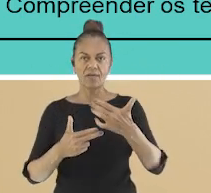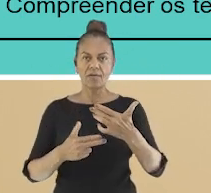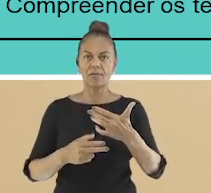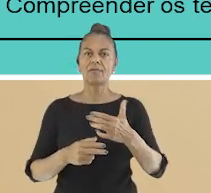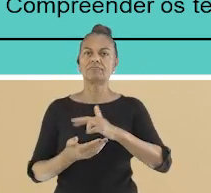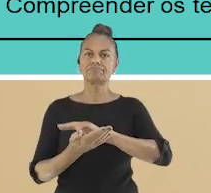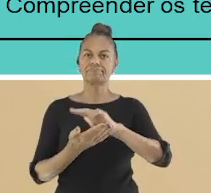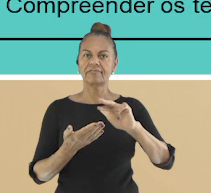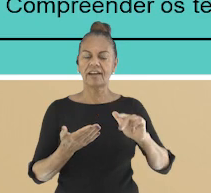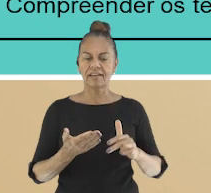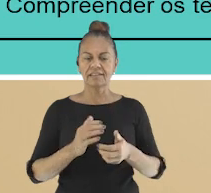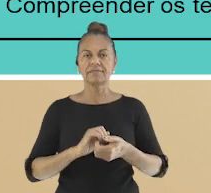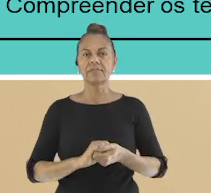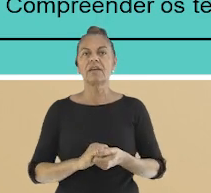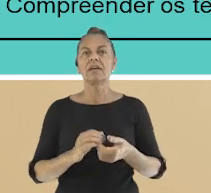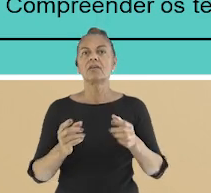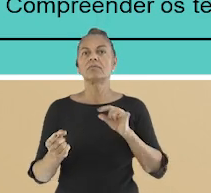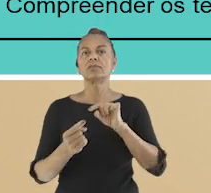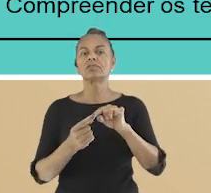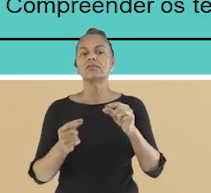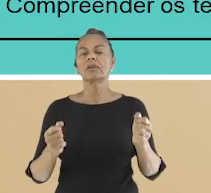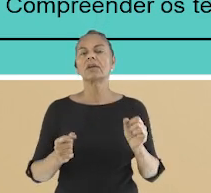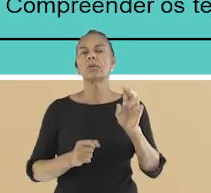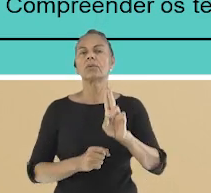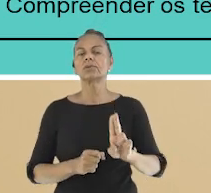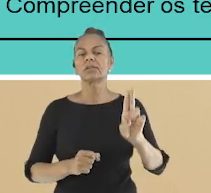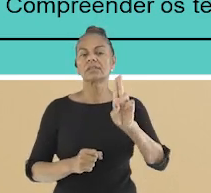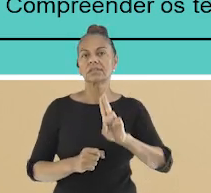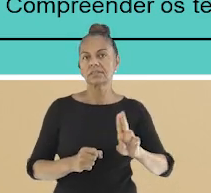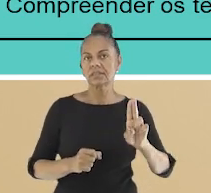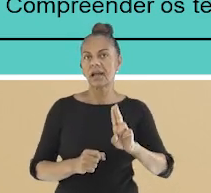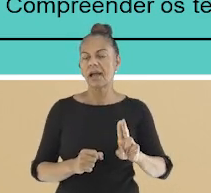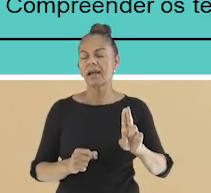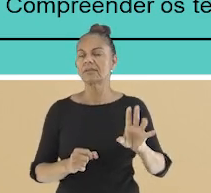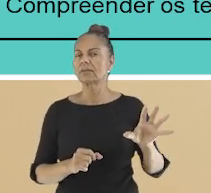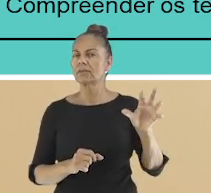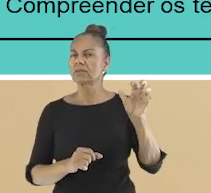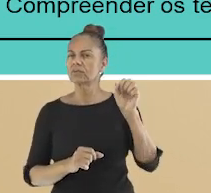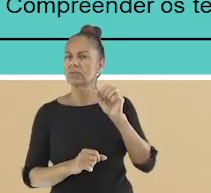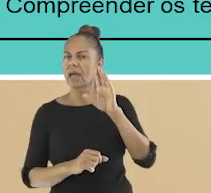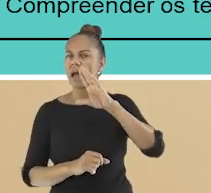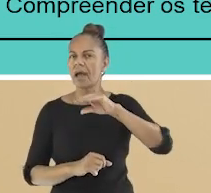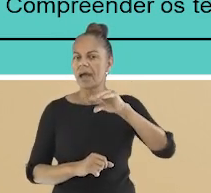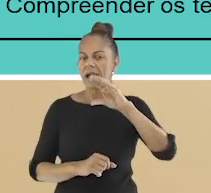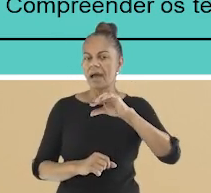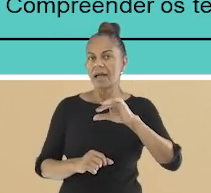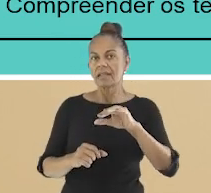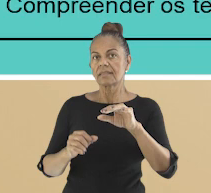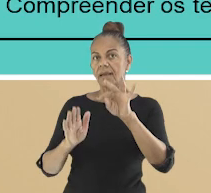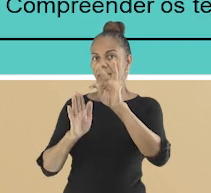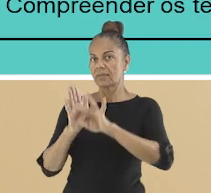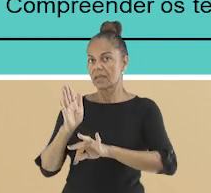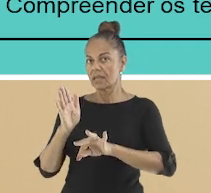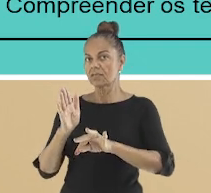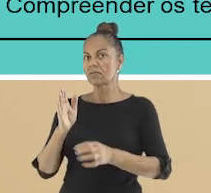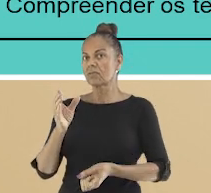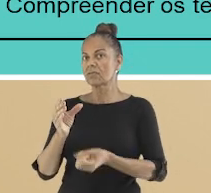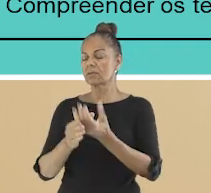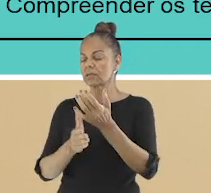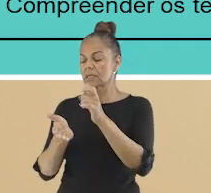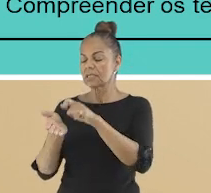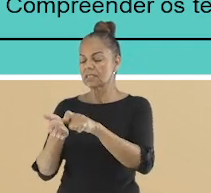objetivo de aprendizagem é utilizar a linguagem na escuta e produção de textos orais e na leitura e produção de